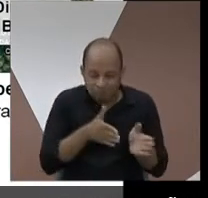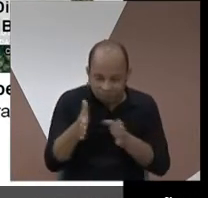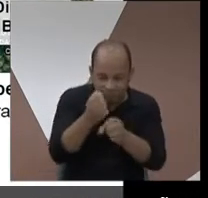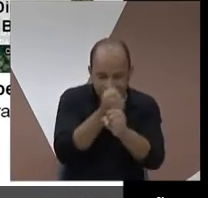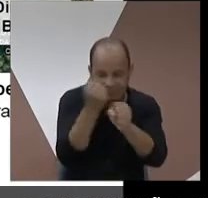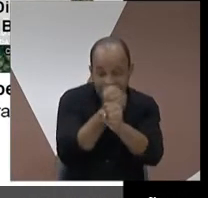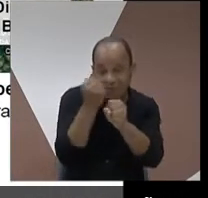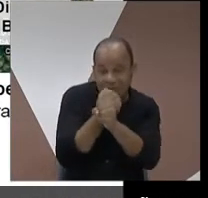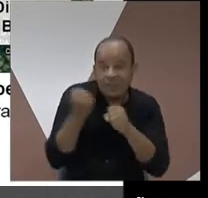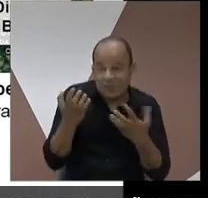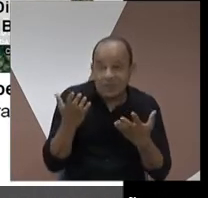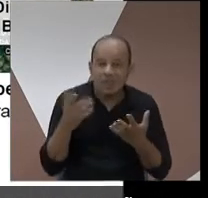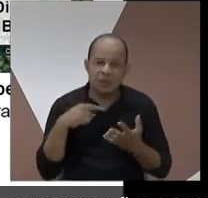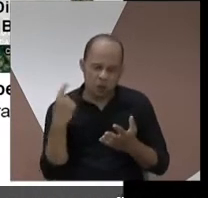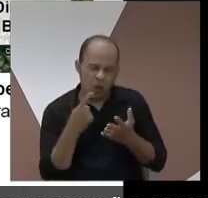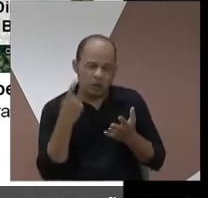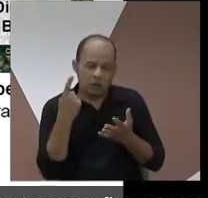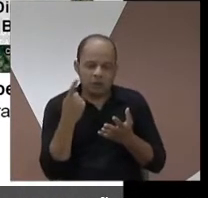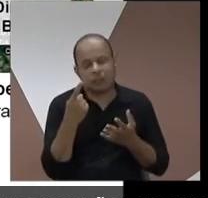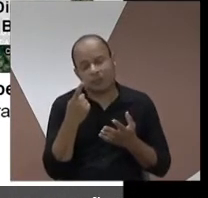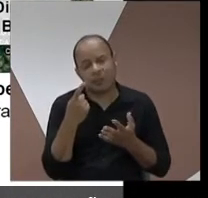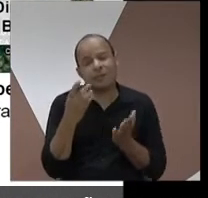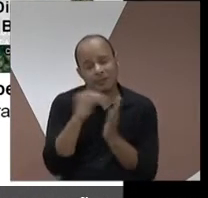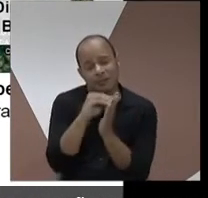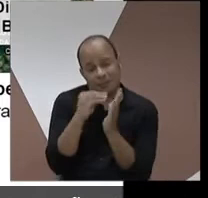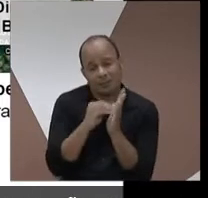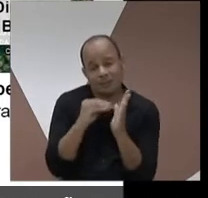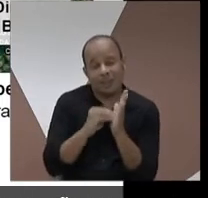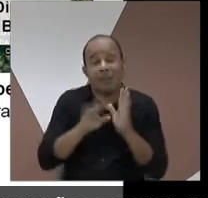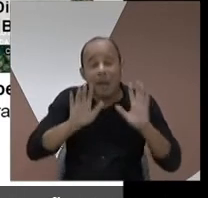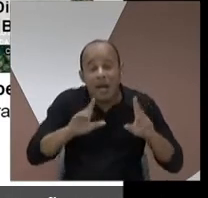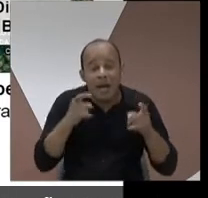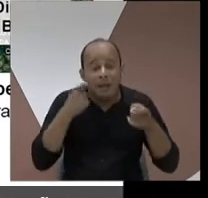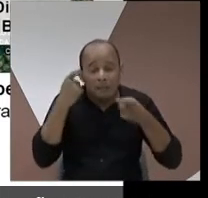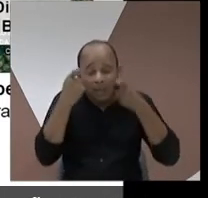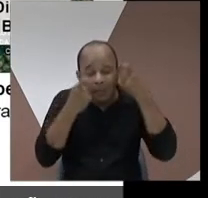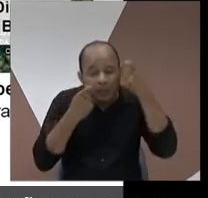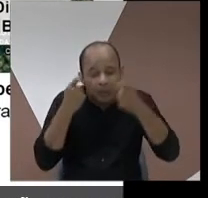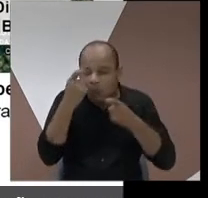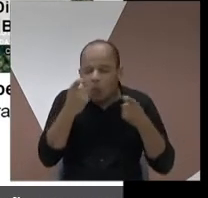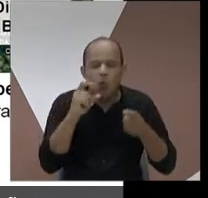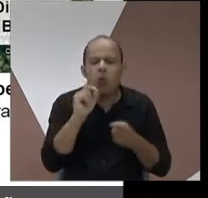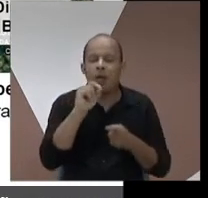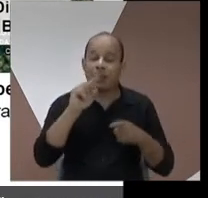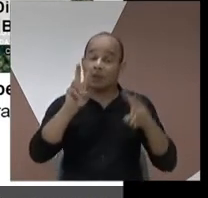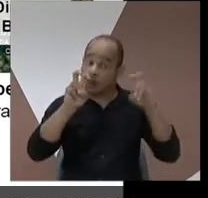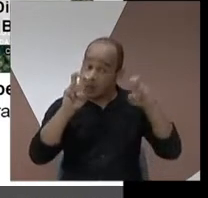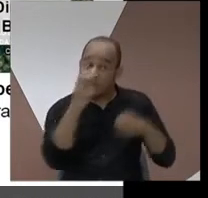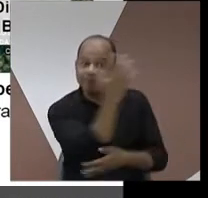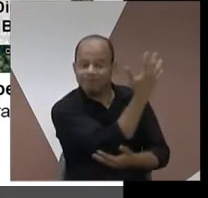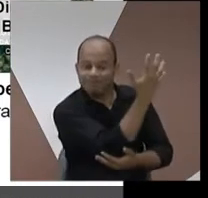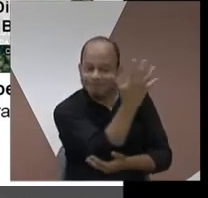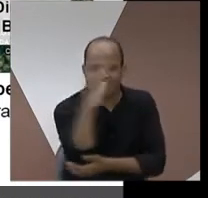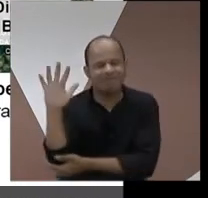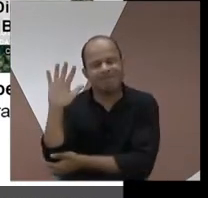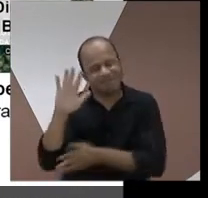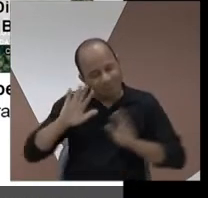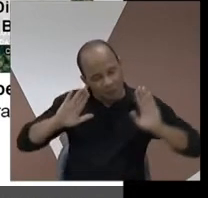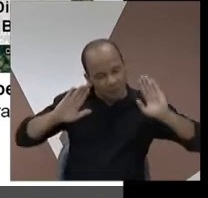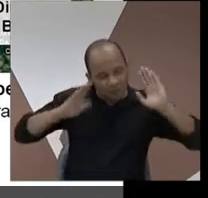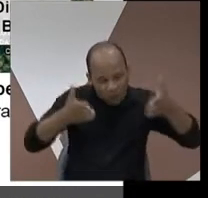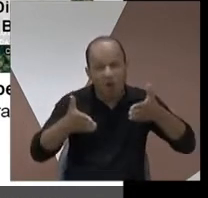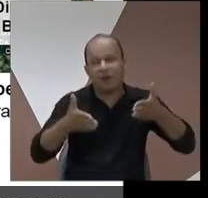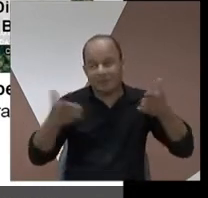para justificar esse traçado, mas a grande preocupação foi, de fato, a questão do meio ambiente, né? Porque esse primeiro traçado